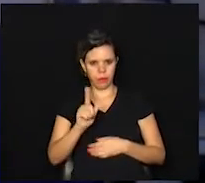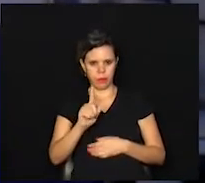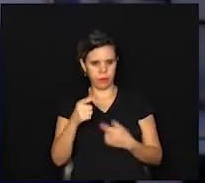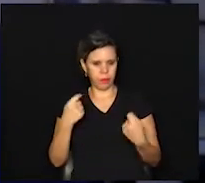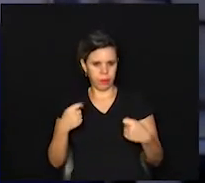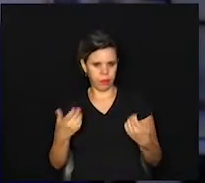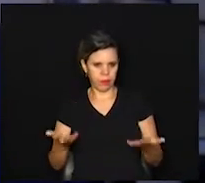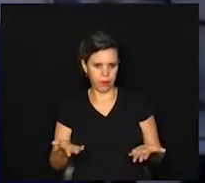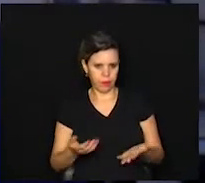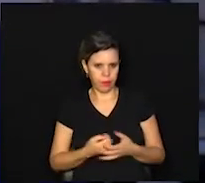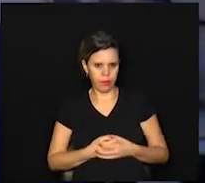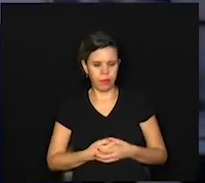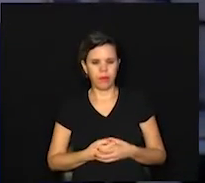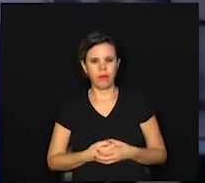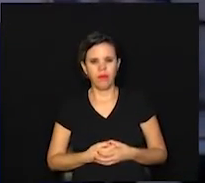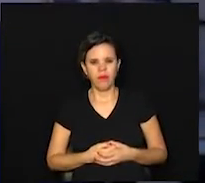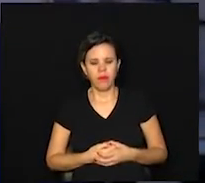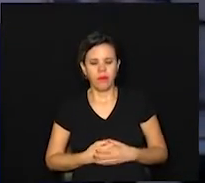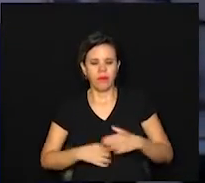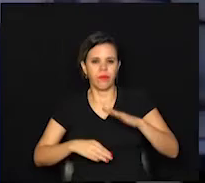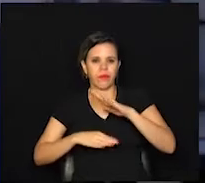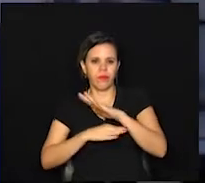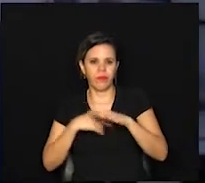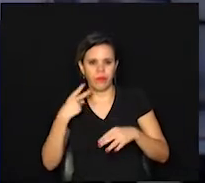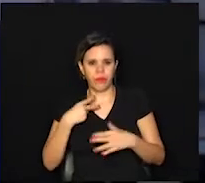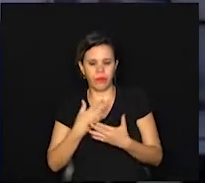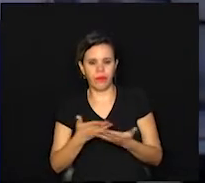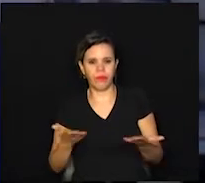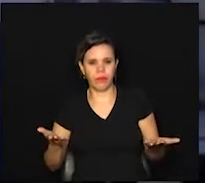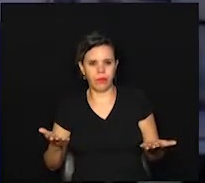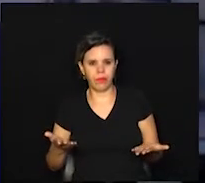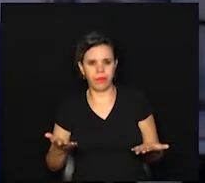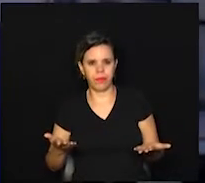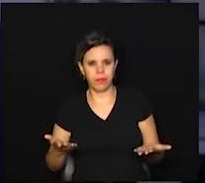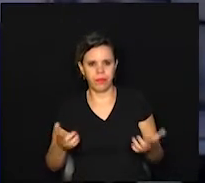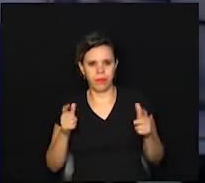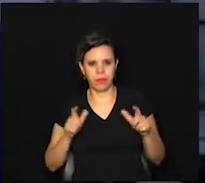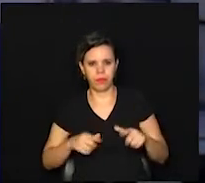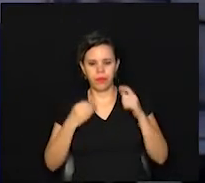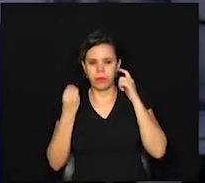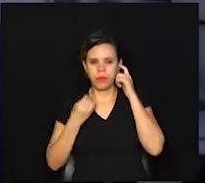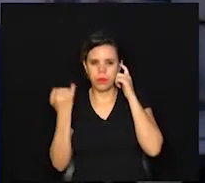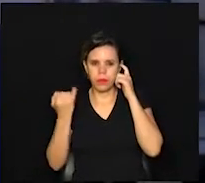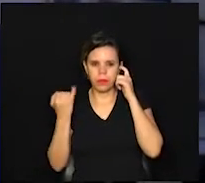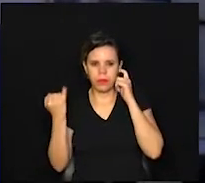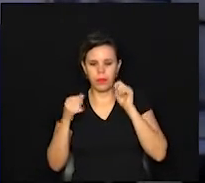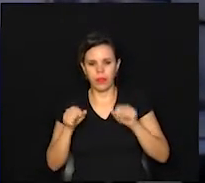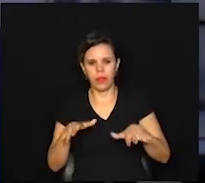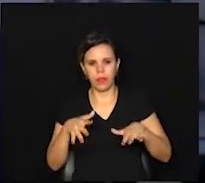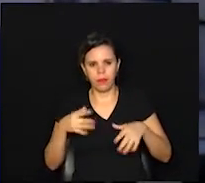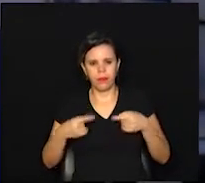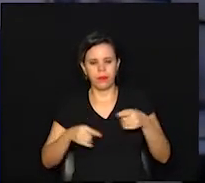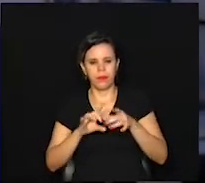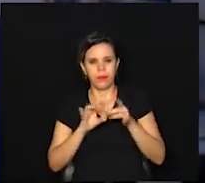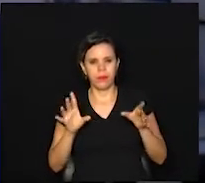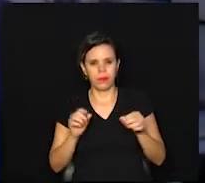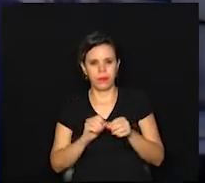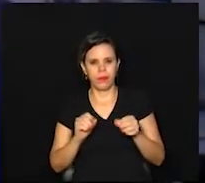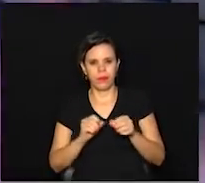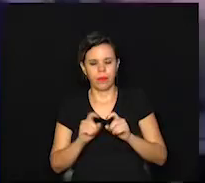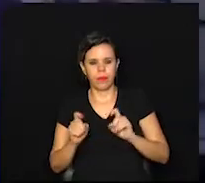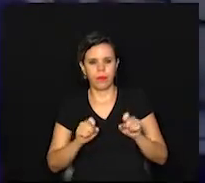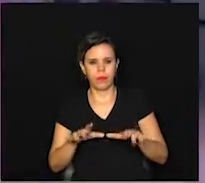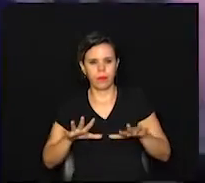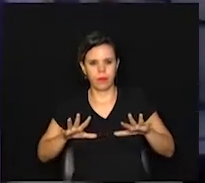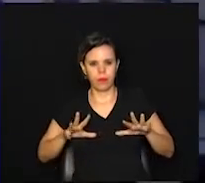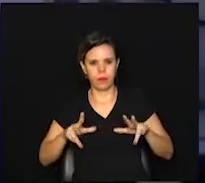ser assim, sabe? Mas a Câmara de Vereadores, ela é um espaço importantíssimo de audiência pública e democrática para fazer audiências com